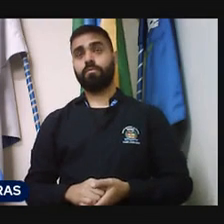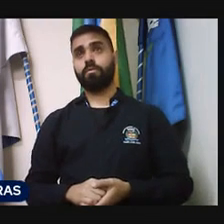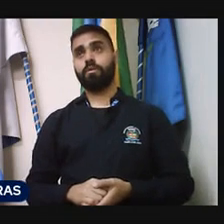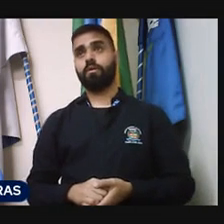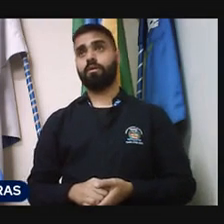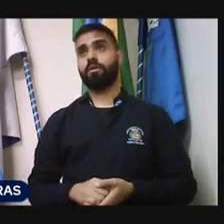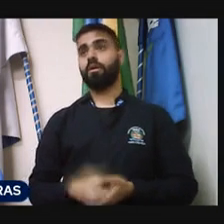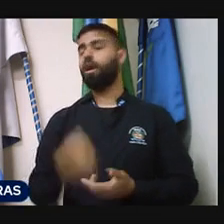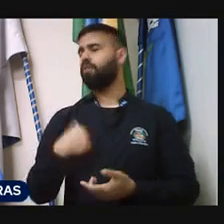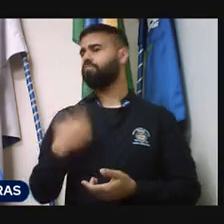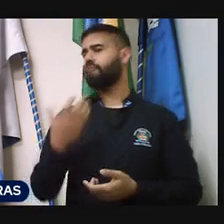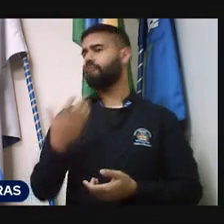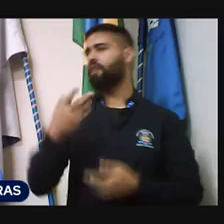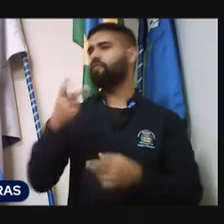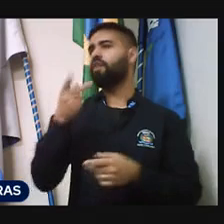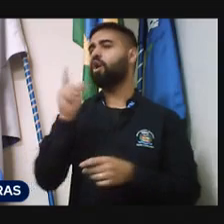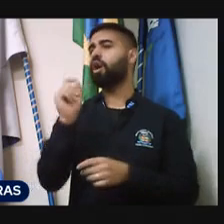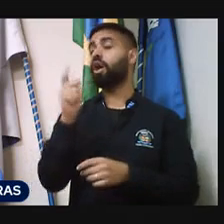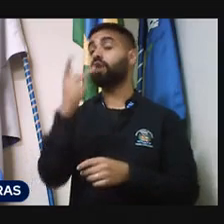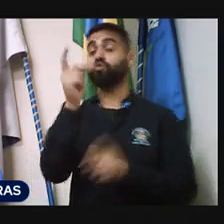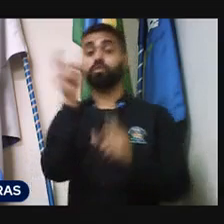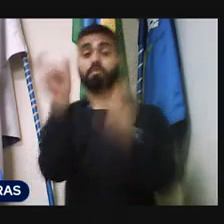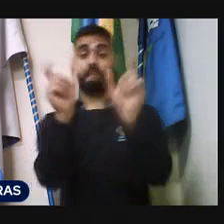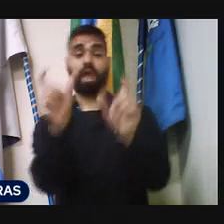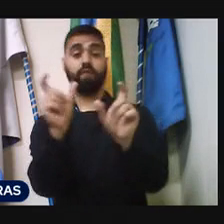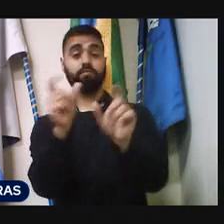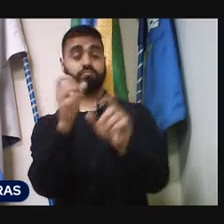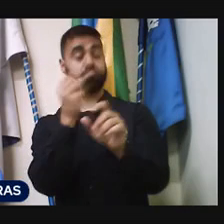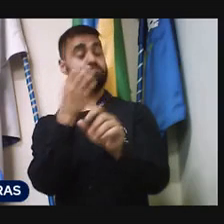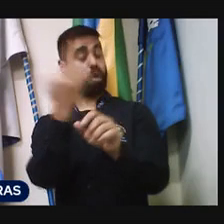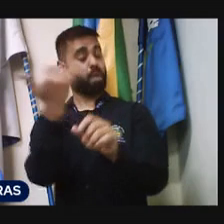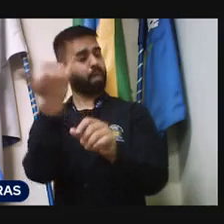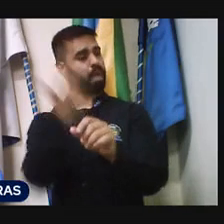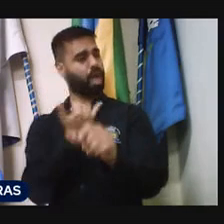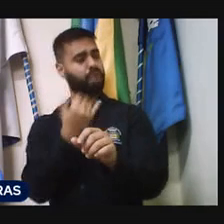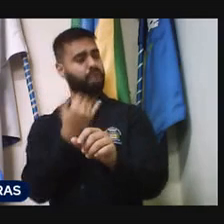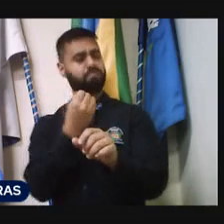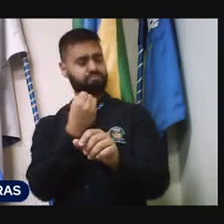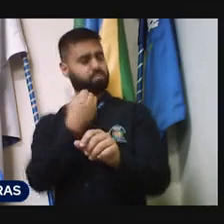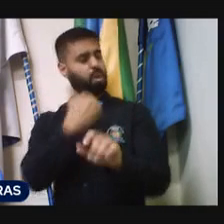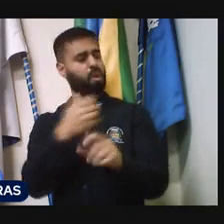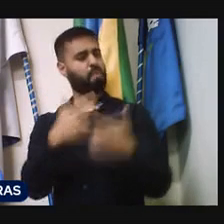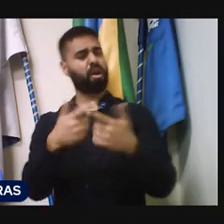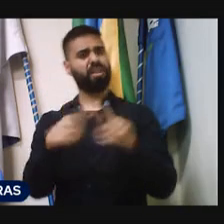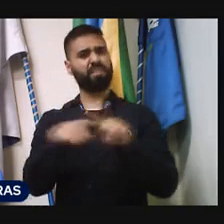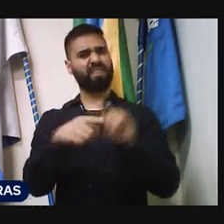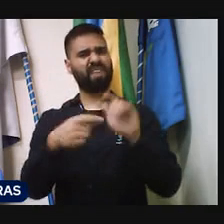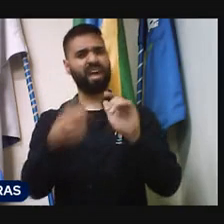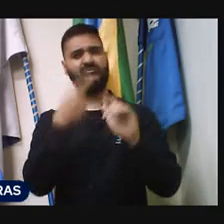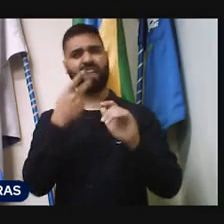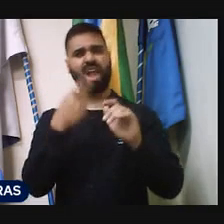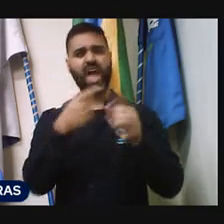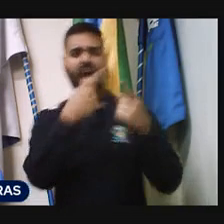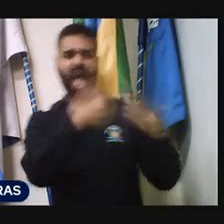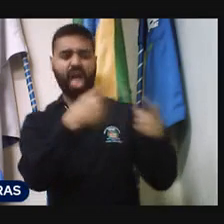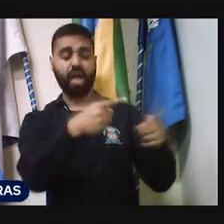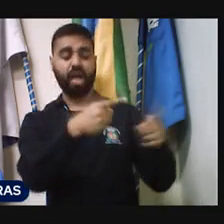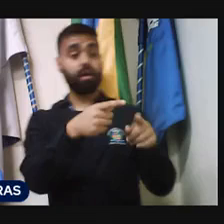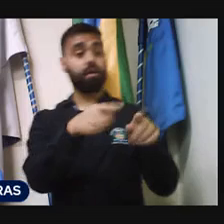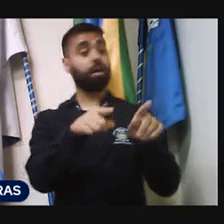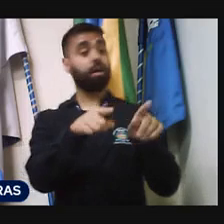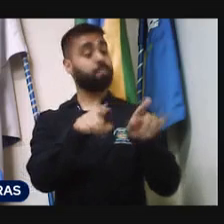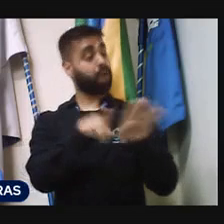foram bem vindos porque às vezes até as críticas são importantes e